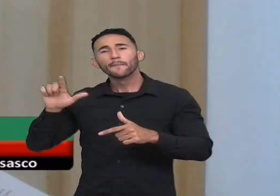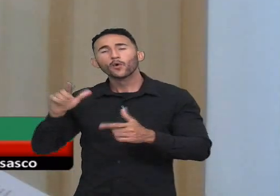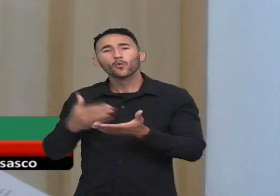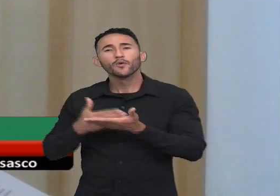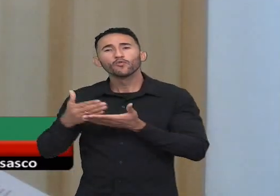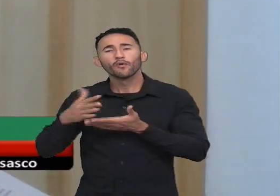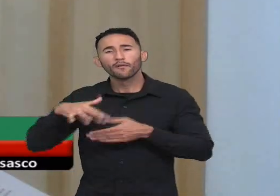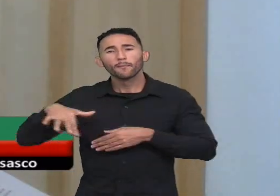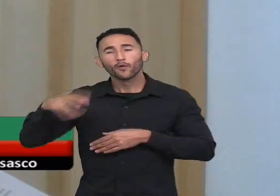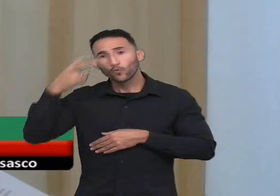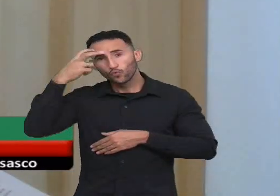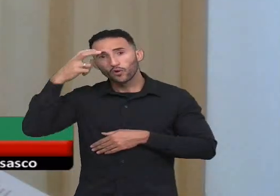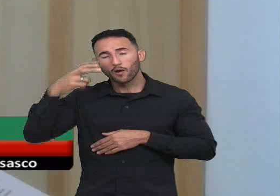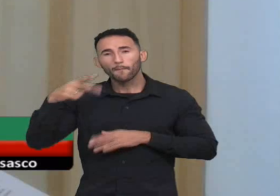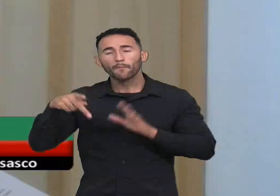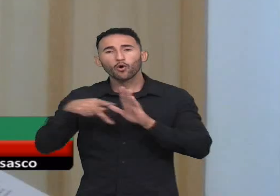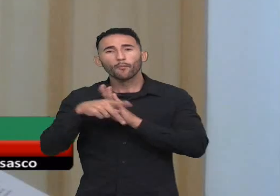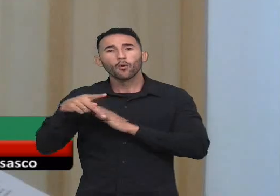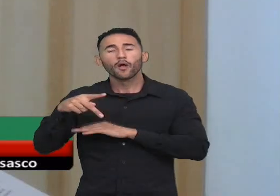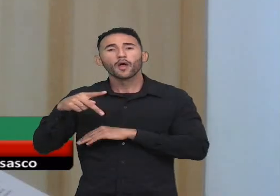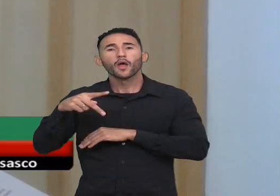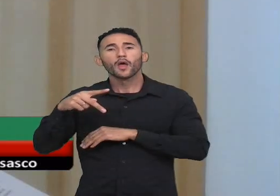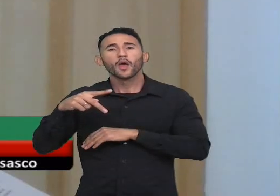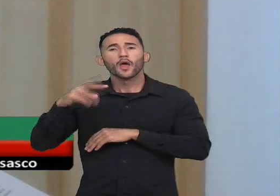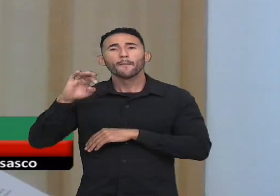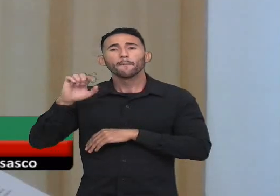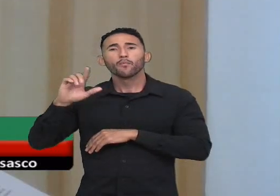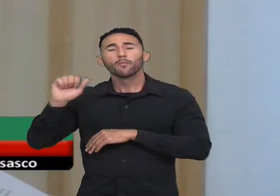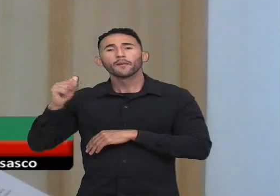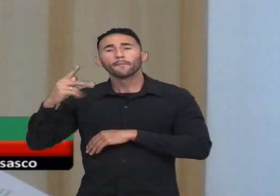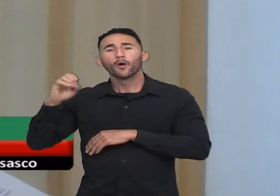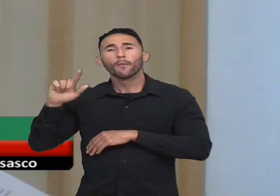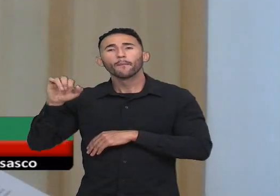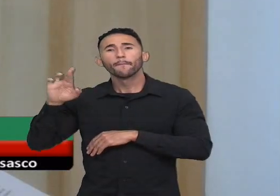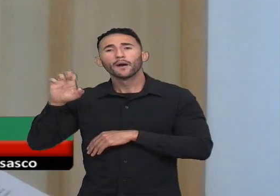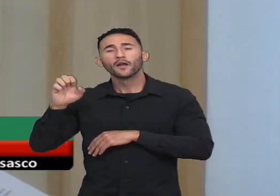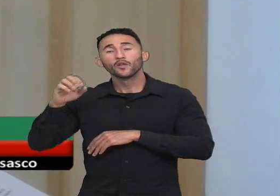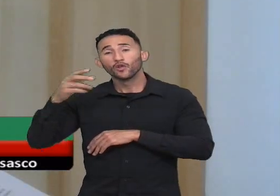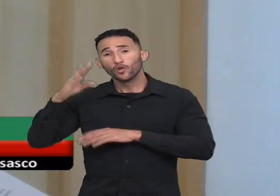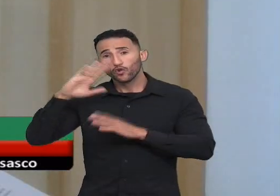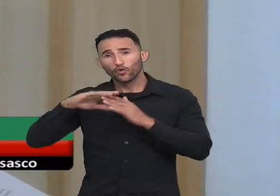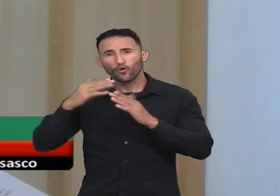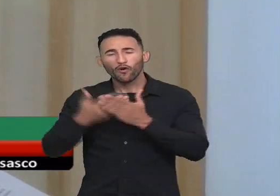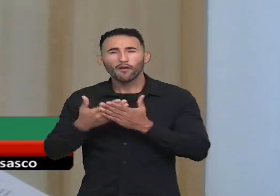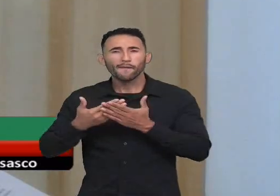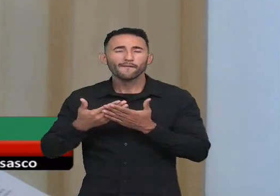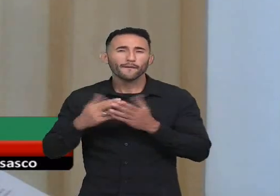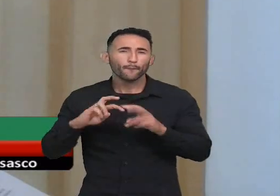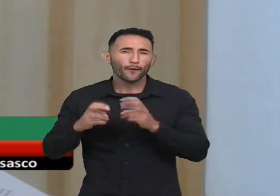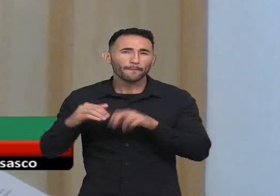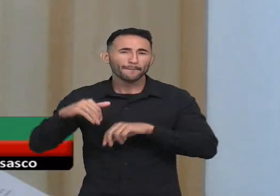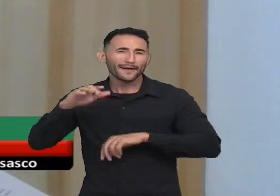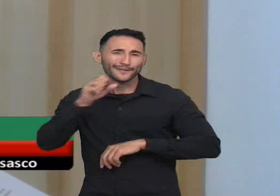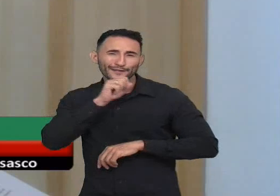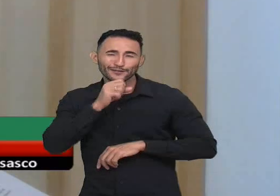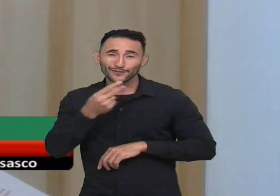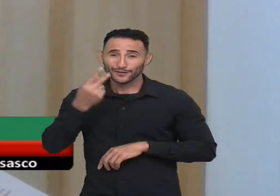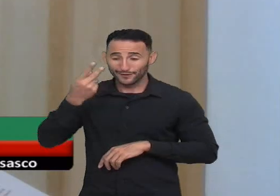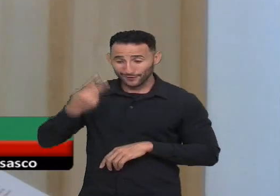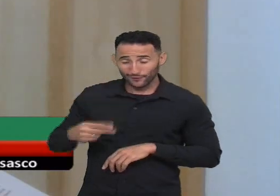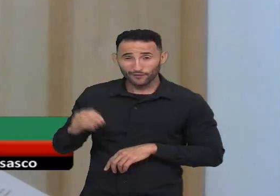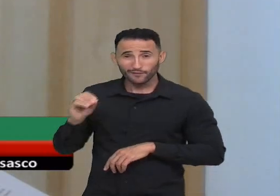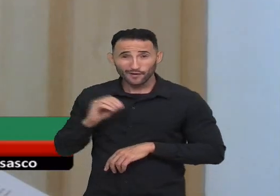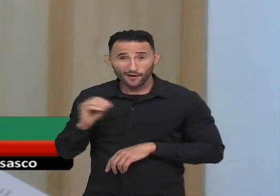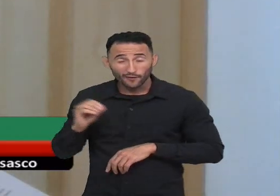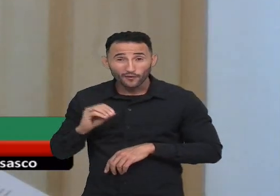Cultural República dos Palmares, do saudoso mestre Borboleta, uma das escolas de capoeiras mais antigas de Osasco. Ao longo das